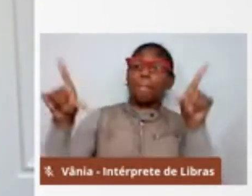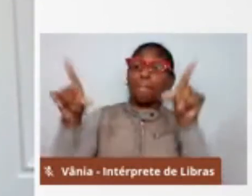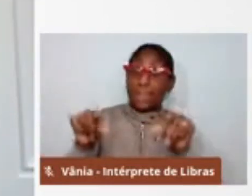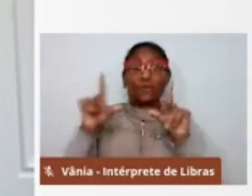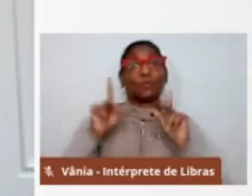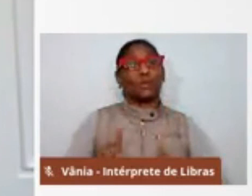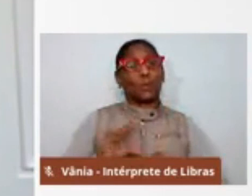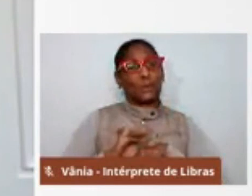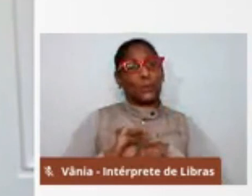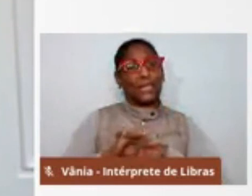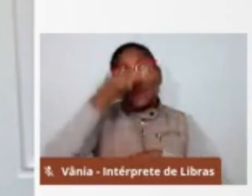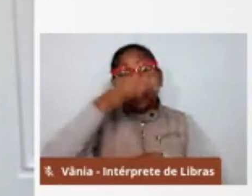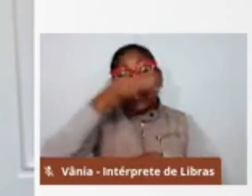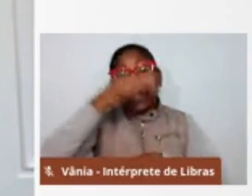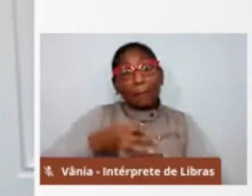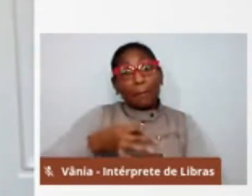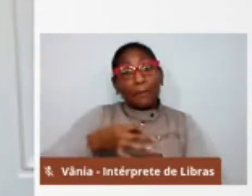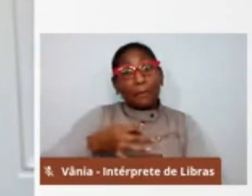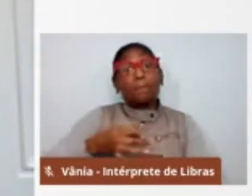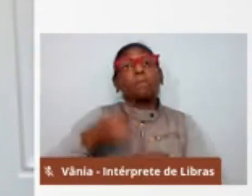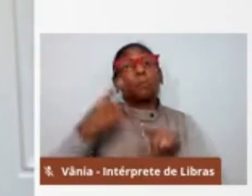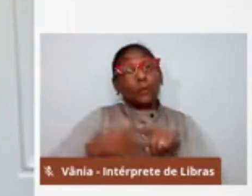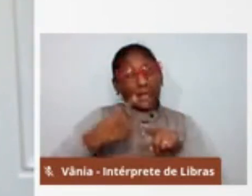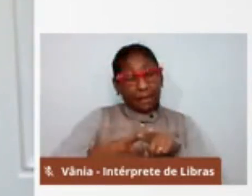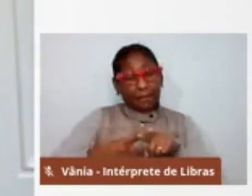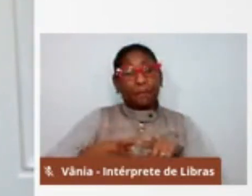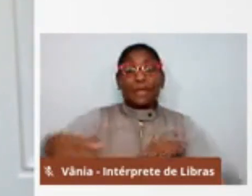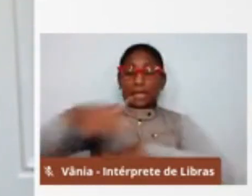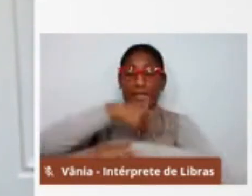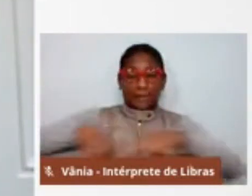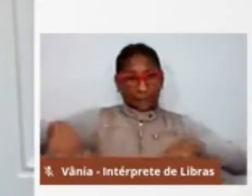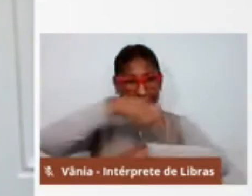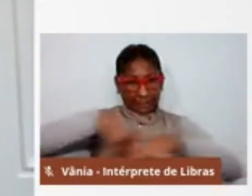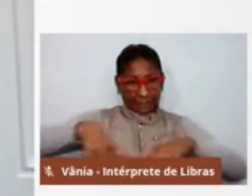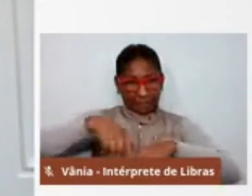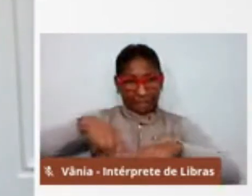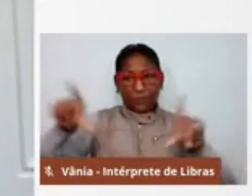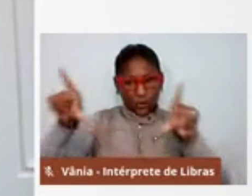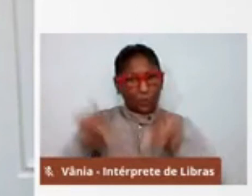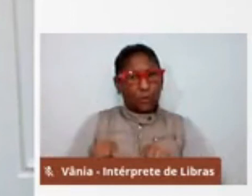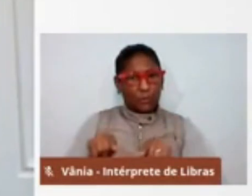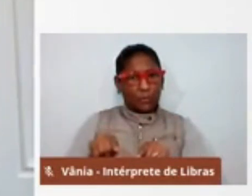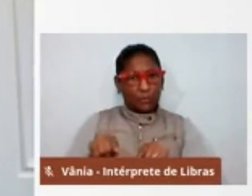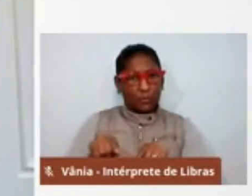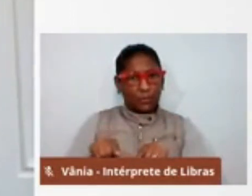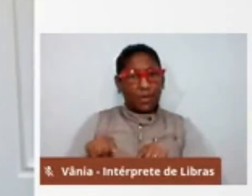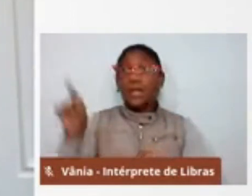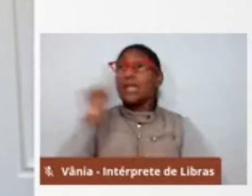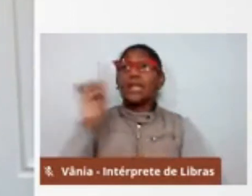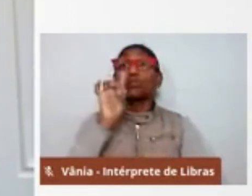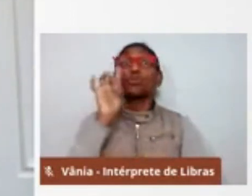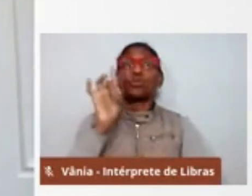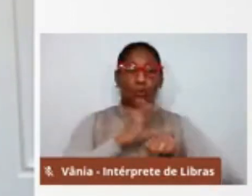respiratórias. Porque menos circulação de pessoas não significa reduzir apenas a circulação do coronavírus,